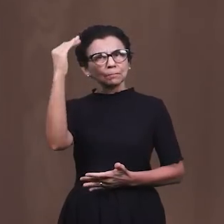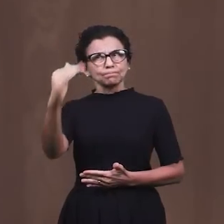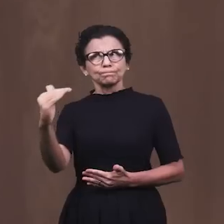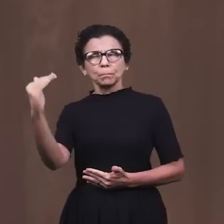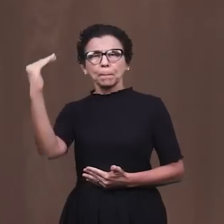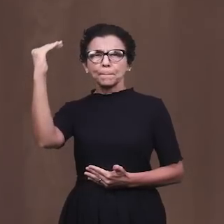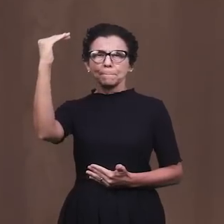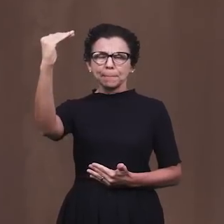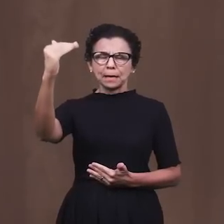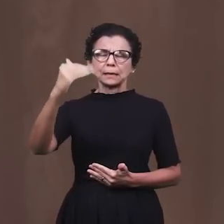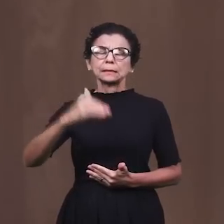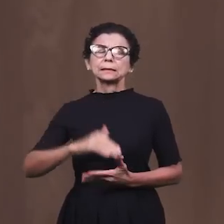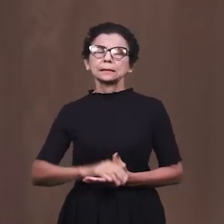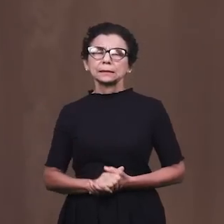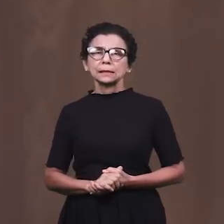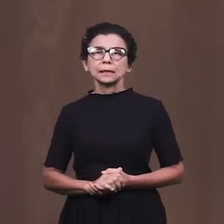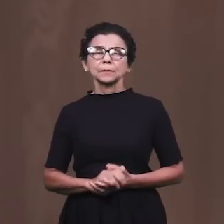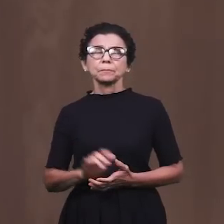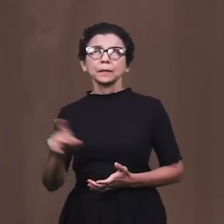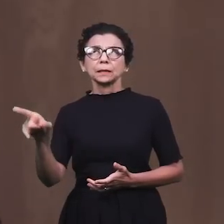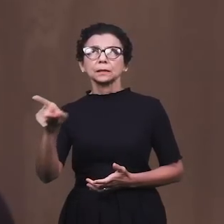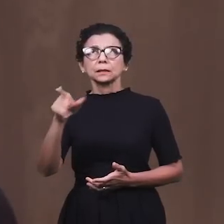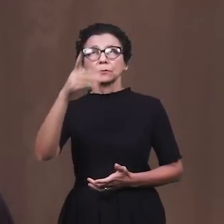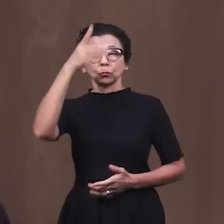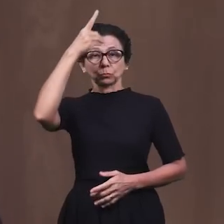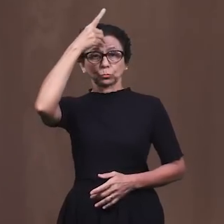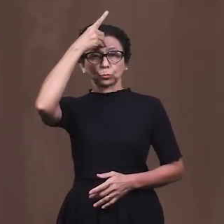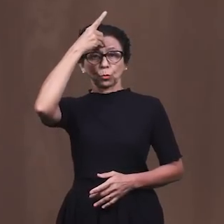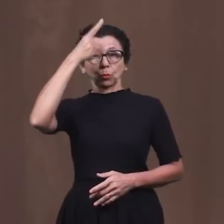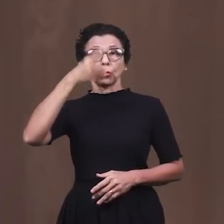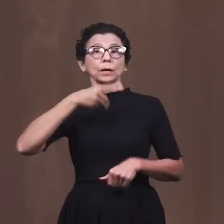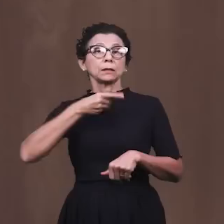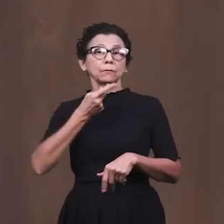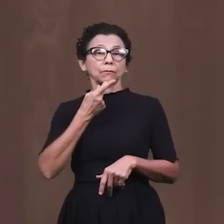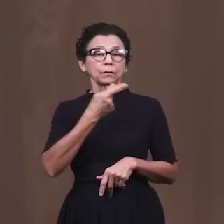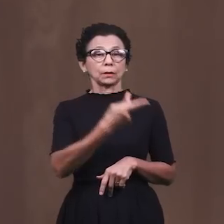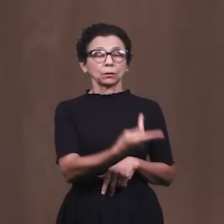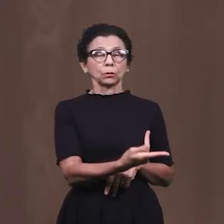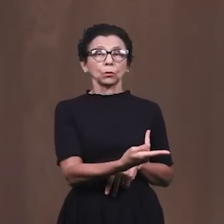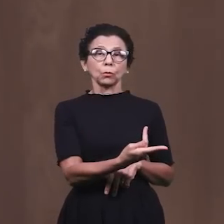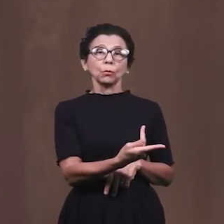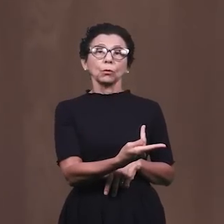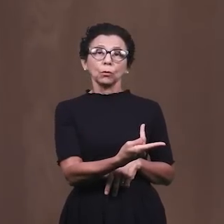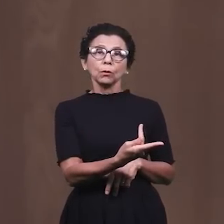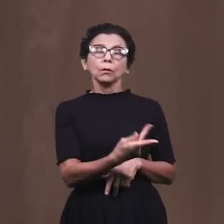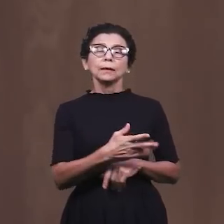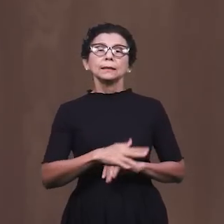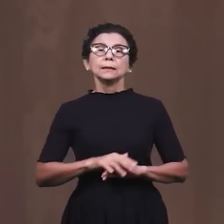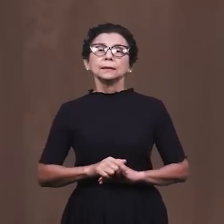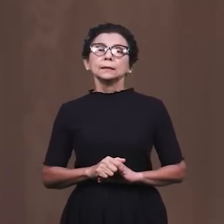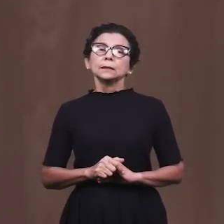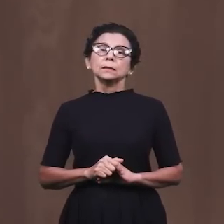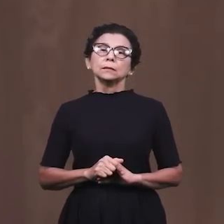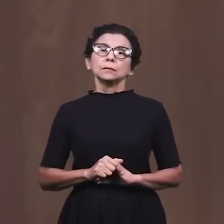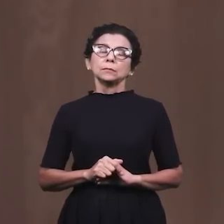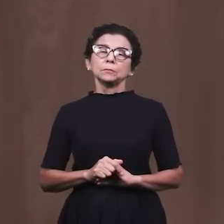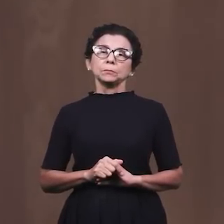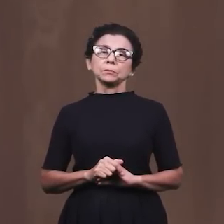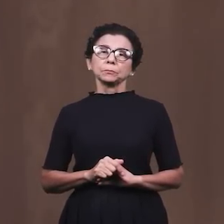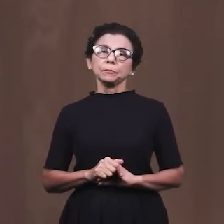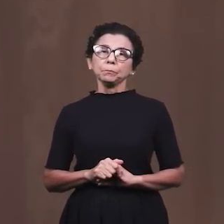mais fortalecido. Ele entregou um dom dentro de um nível, dentro de uma proporção, dentro de um